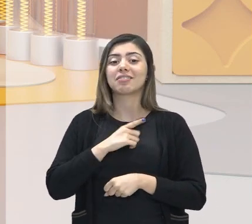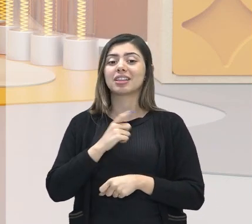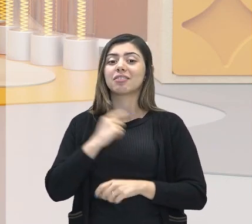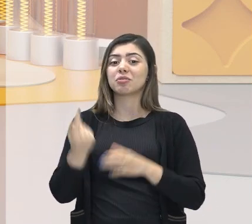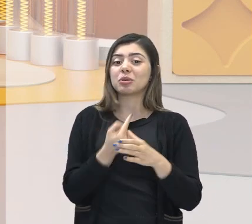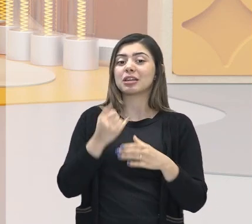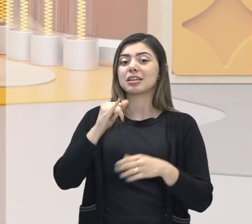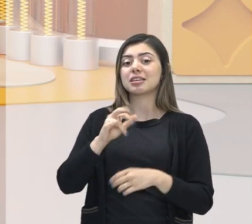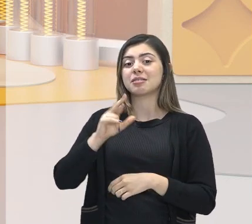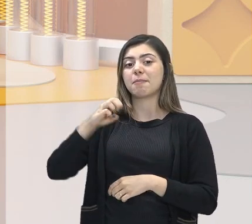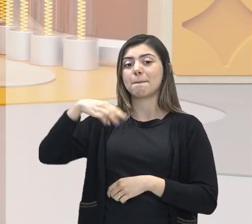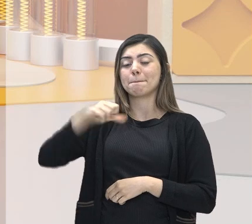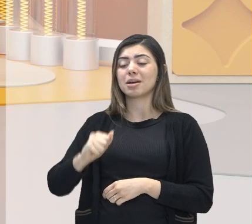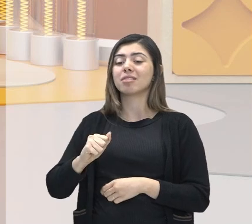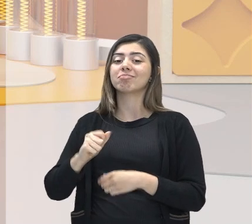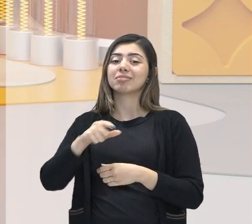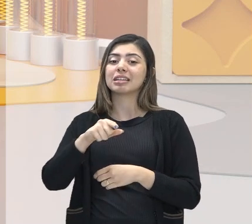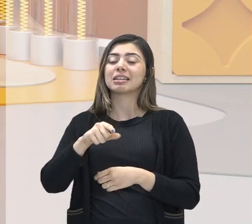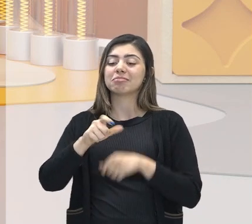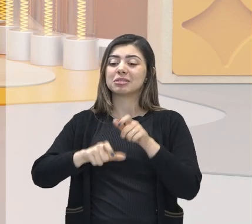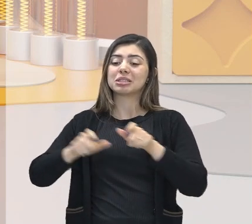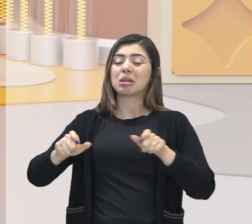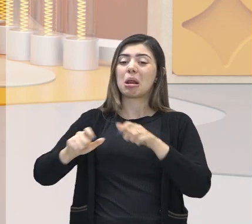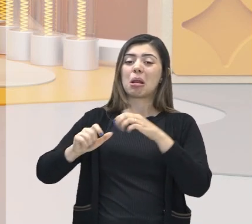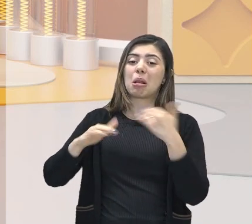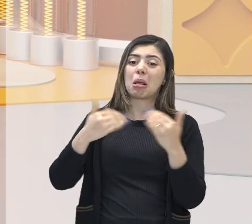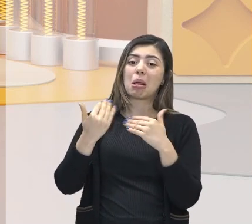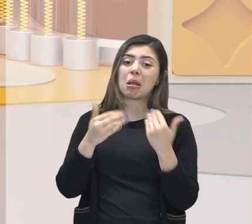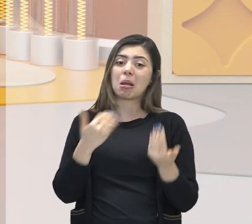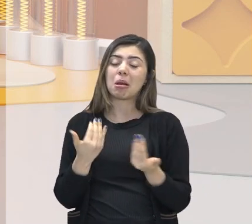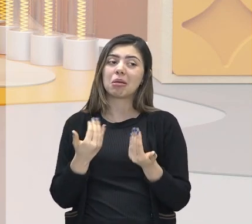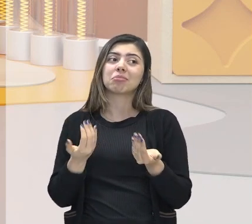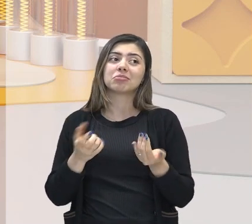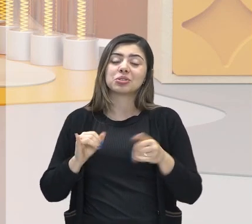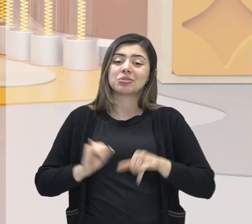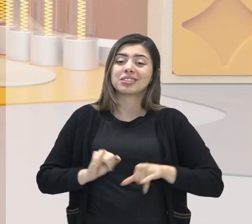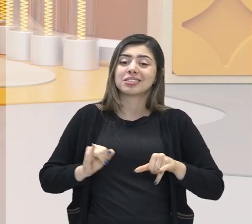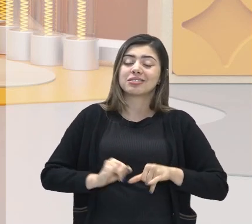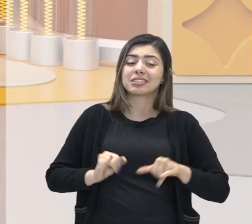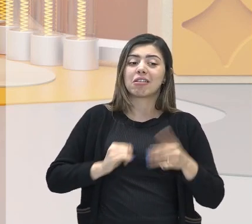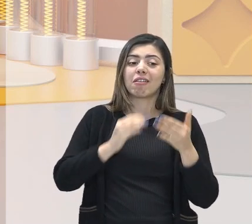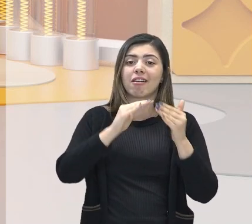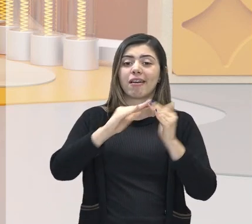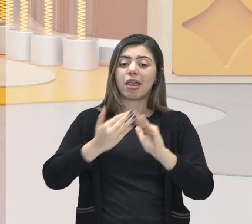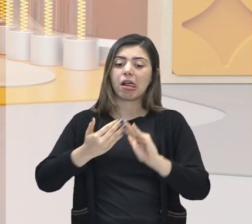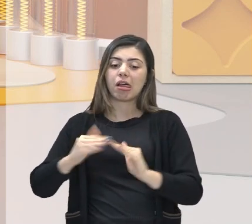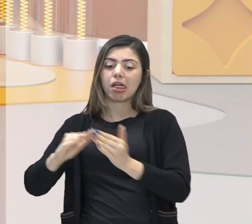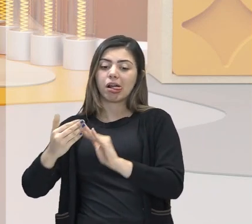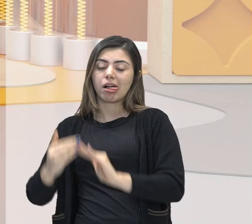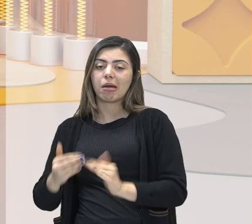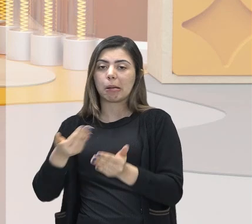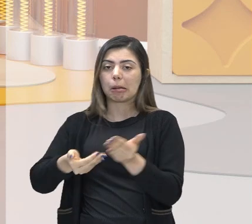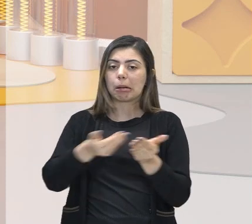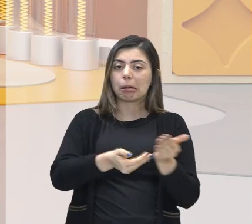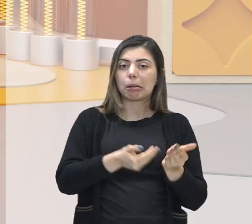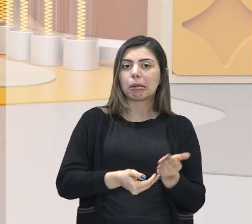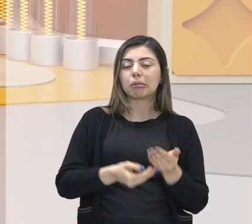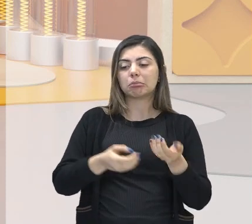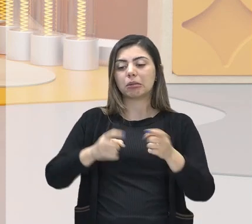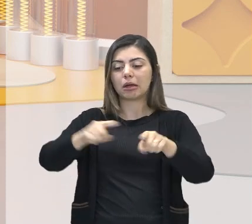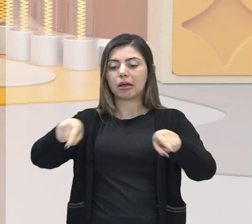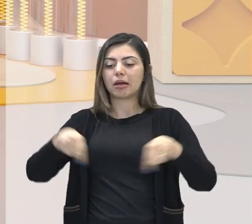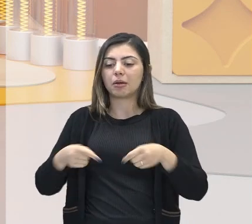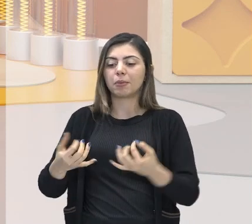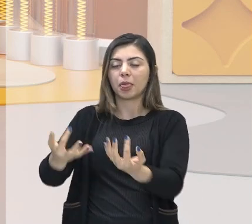furacão Irma prejudicou muita gente, muitas pessoas ficaram prejudicadas, muitas moradias, muitas áreas de cana-de-açúcar também